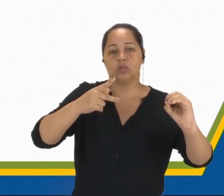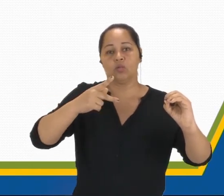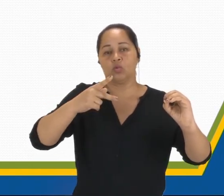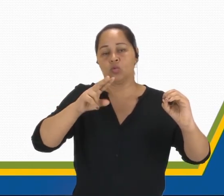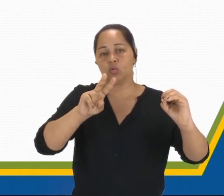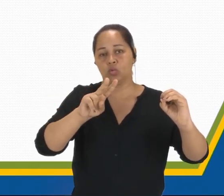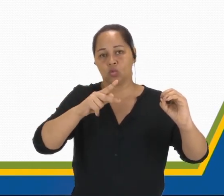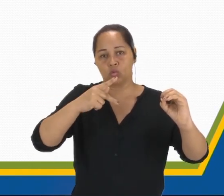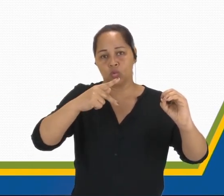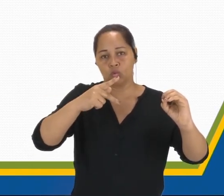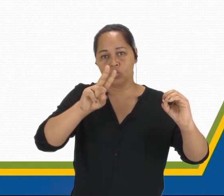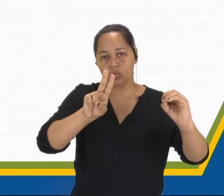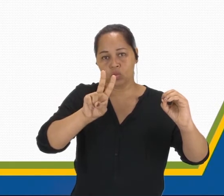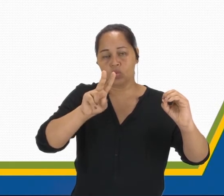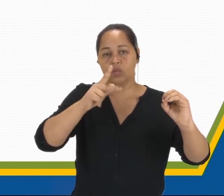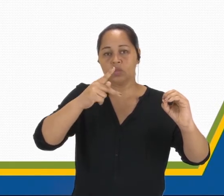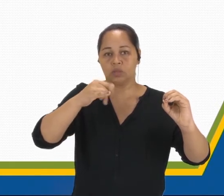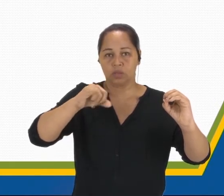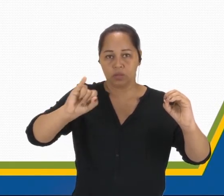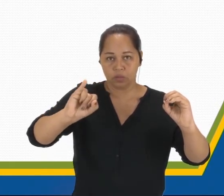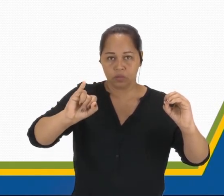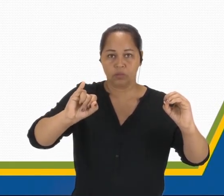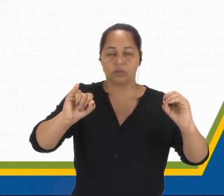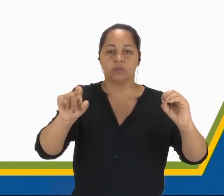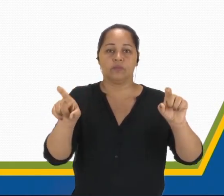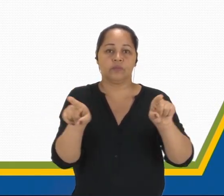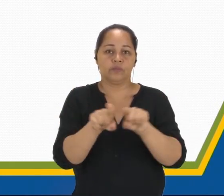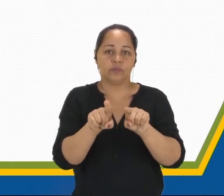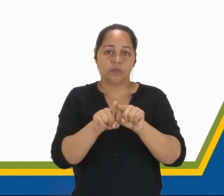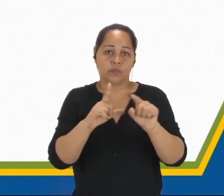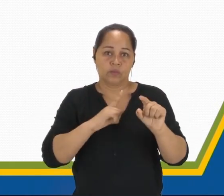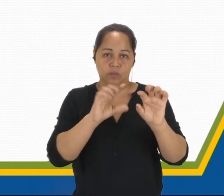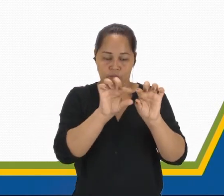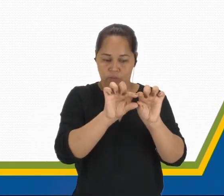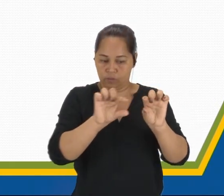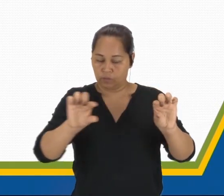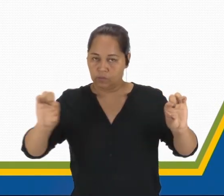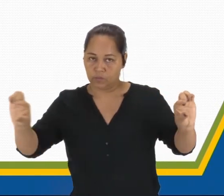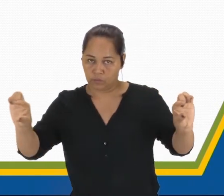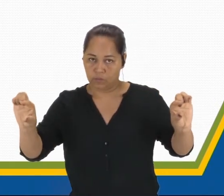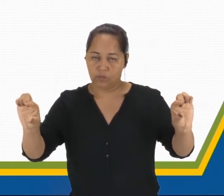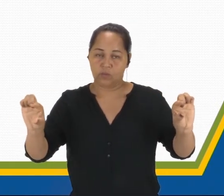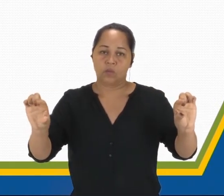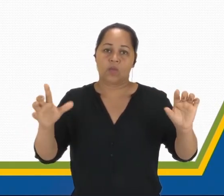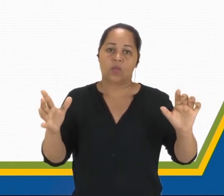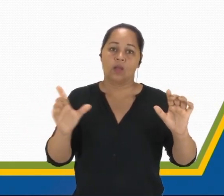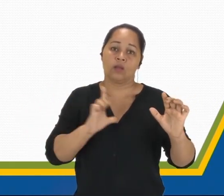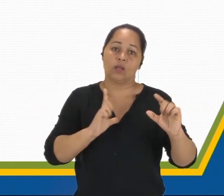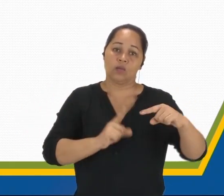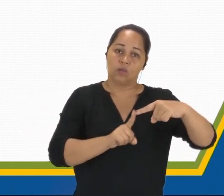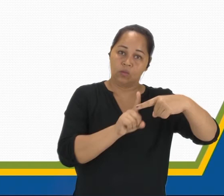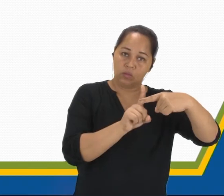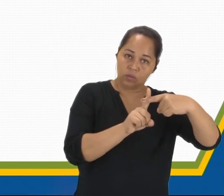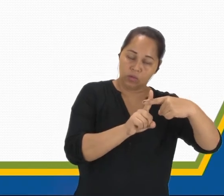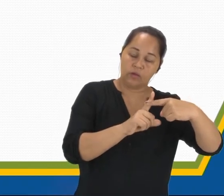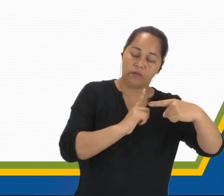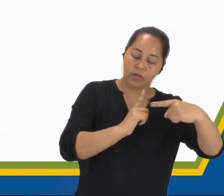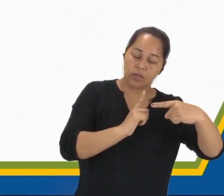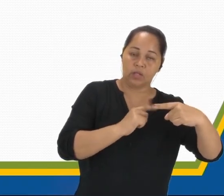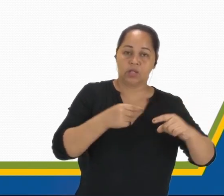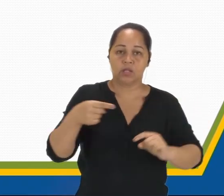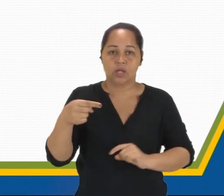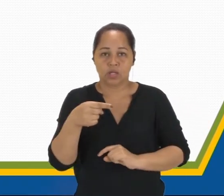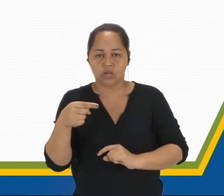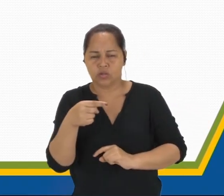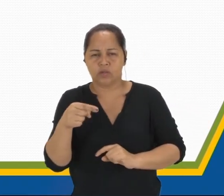imagens definidas, porque é uma volta no ciclo trigonométrico. Como assim? Seno de 0 é 0, então por isso que fica aqui. Seno de π sobre 2